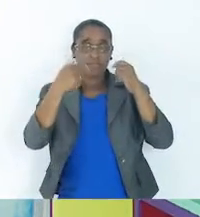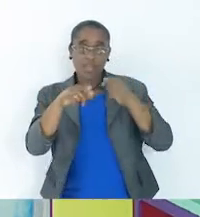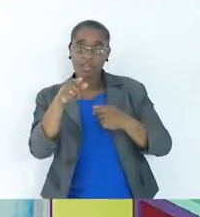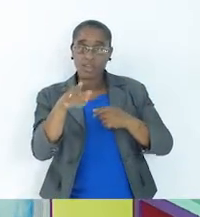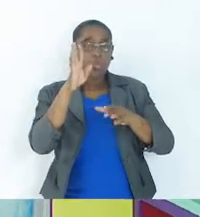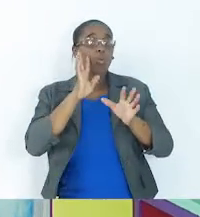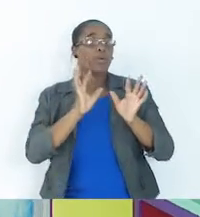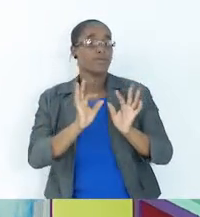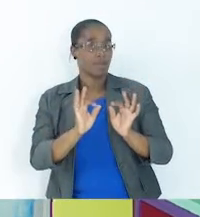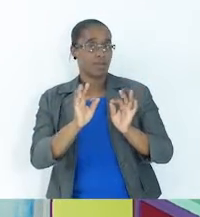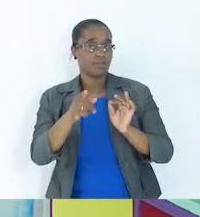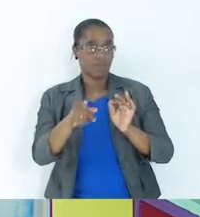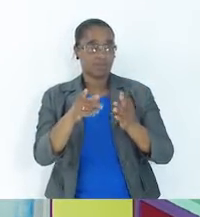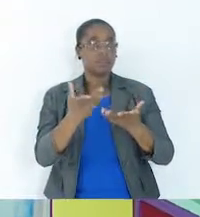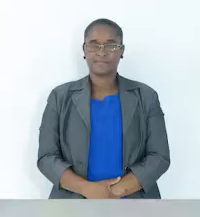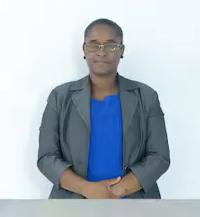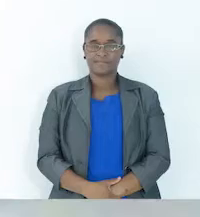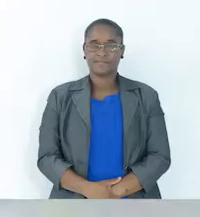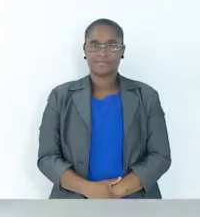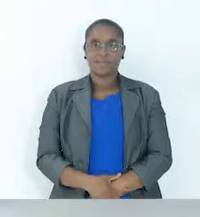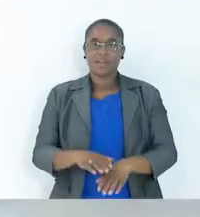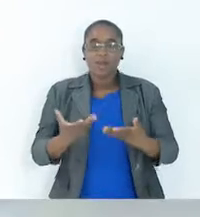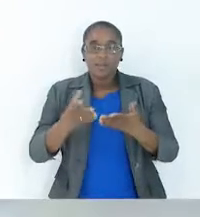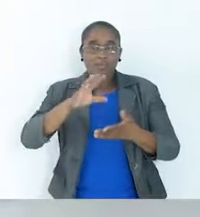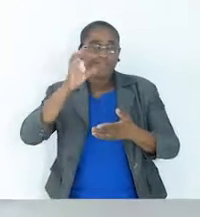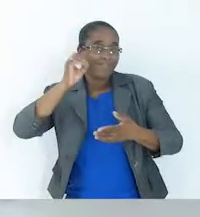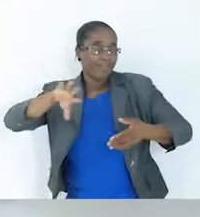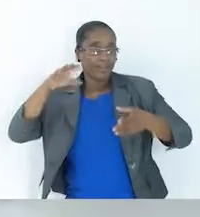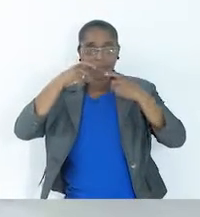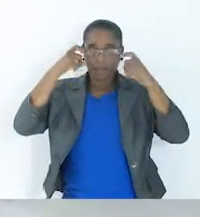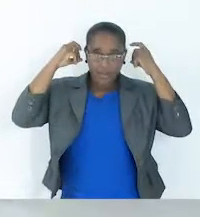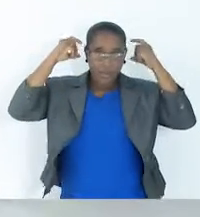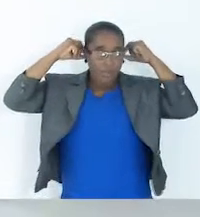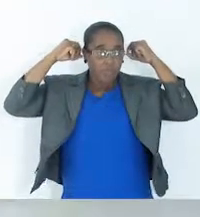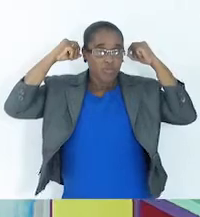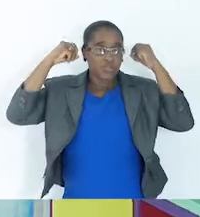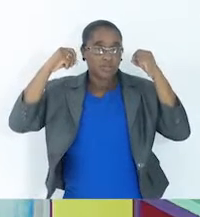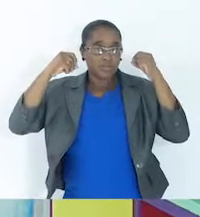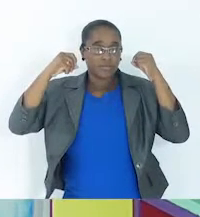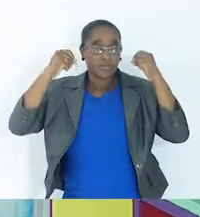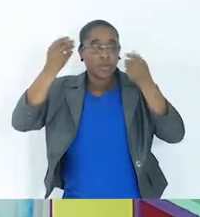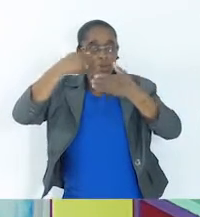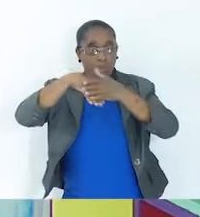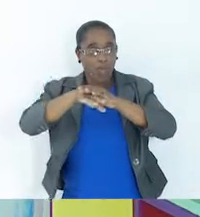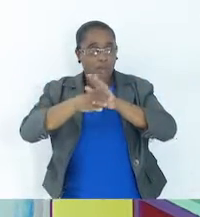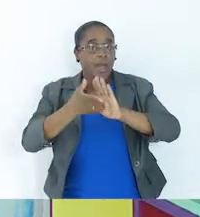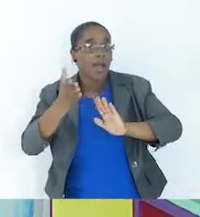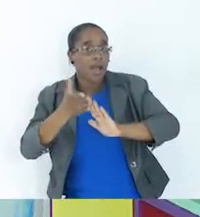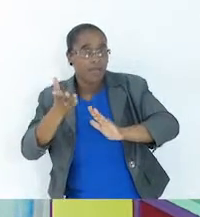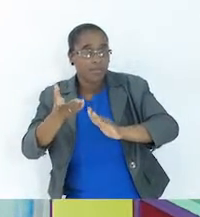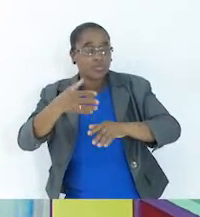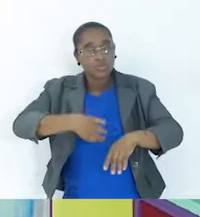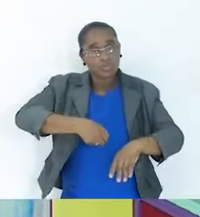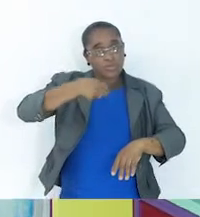alguns cuidados nessa linha de uso. Ao retirares a máscara, puxa pelo ar e guarde rapidamente no